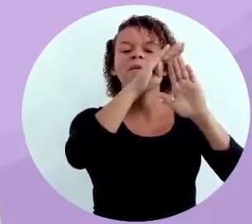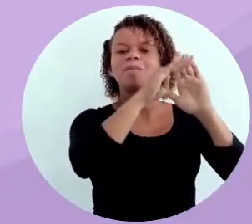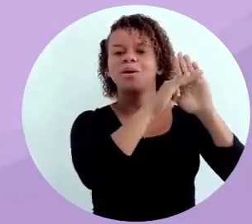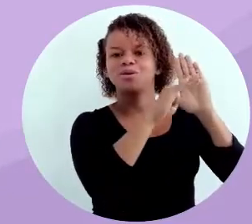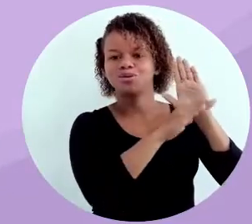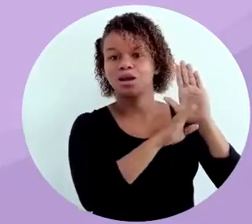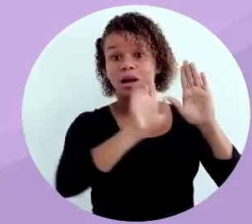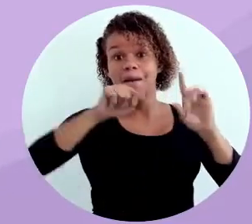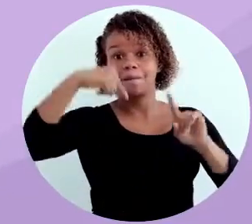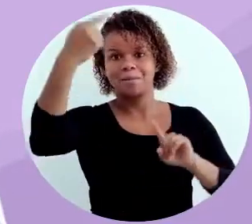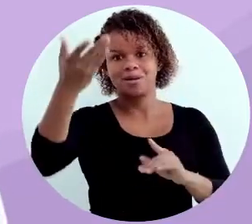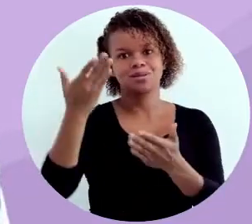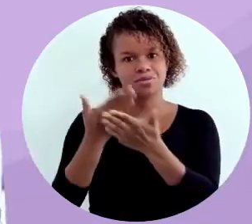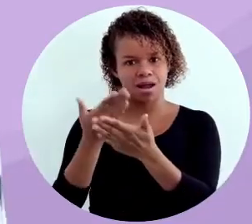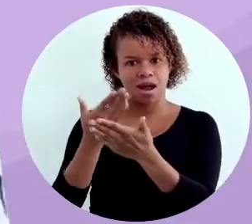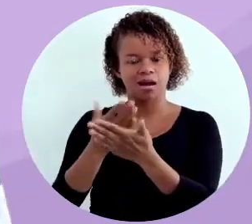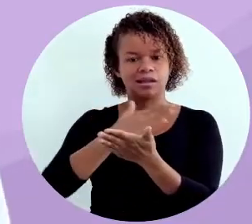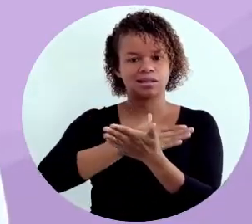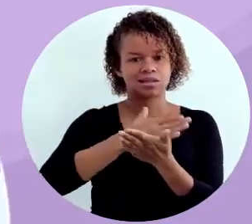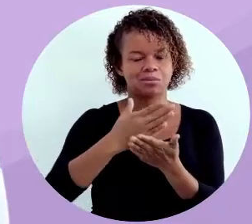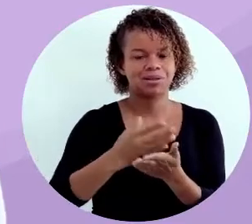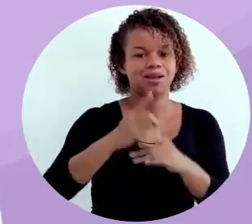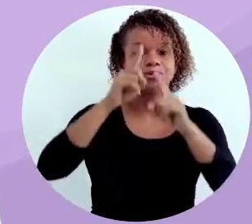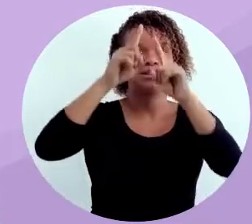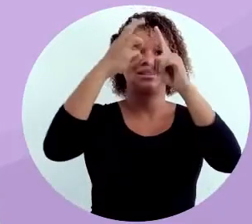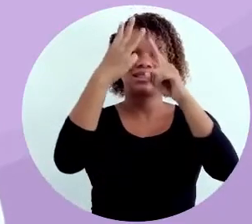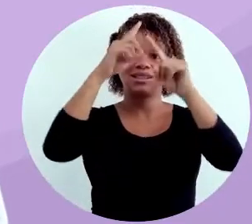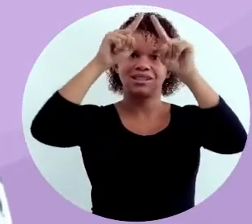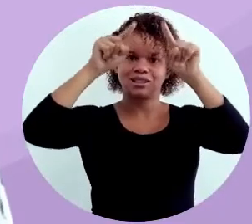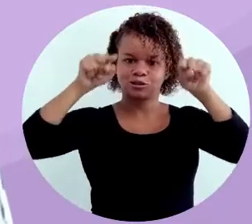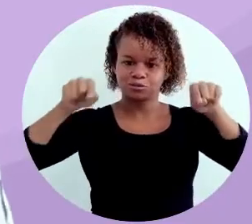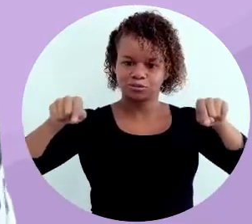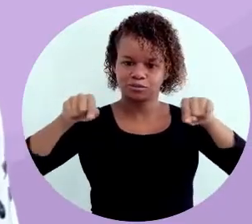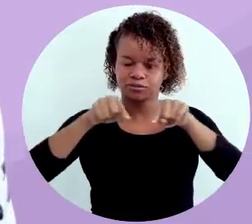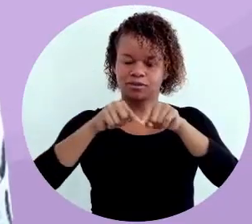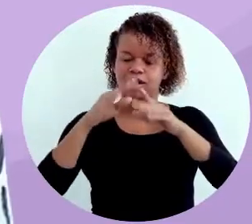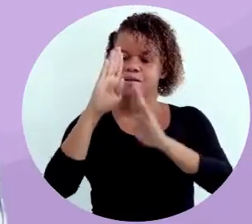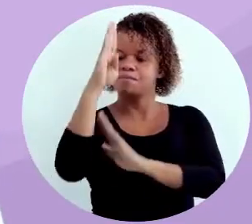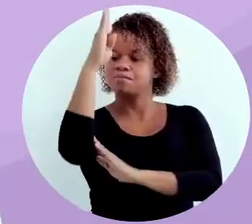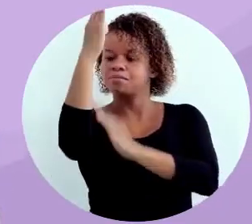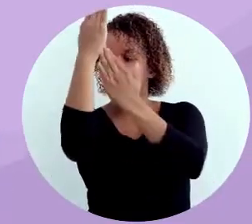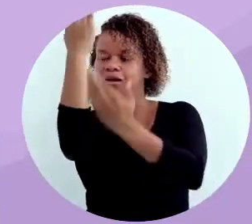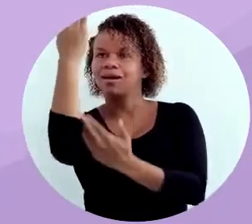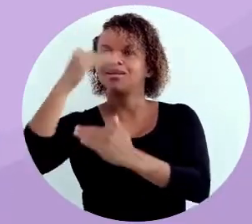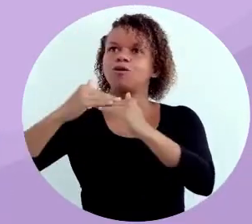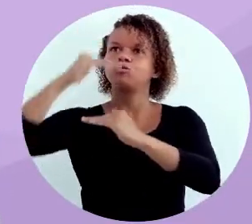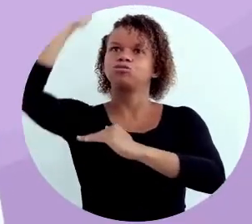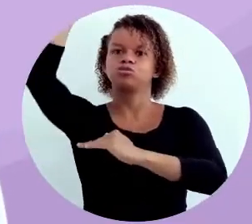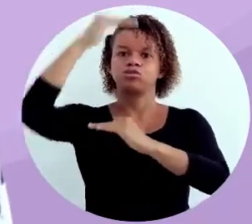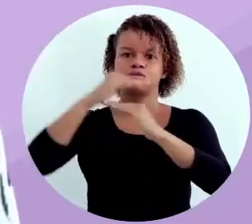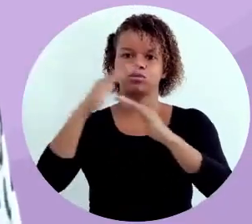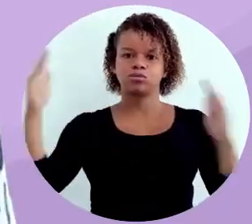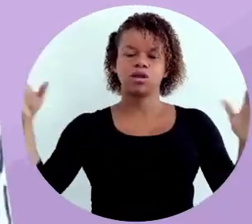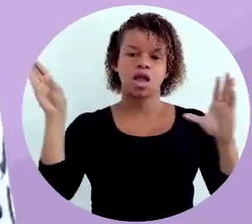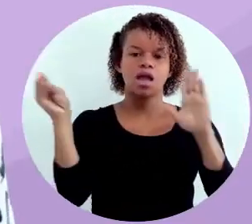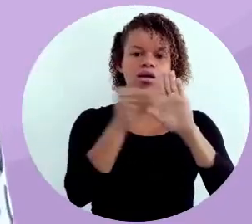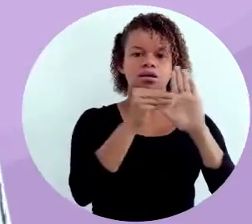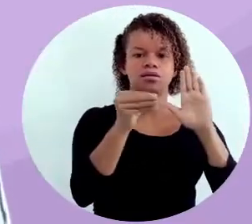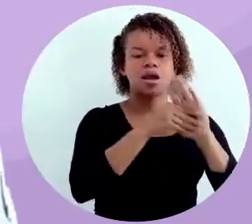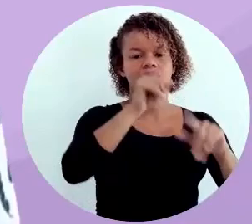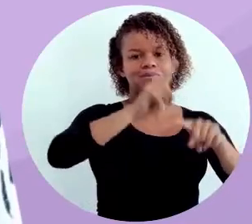aula, nós iniciaremos a parte de tridimensional, como estudar as paredes, dar altura e